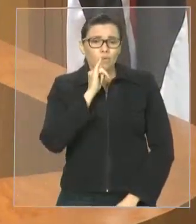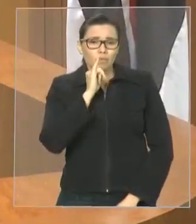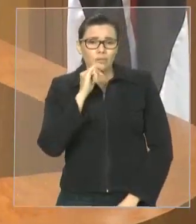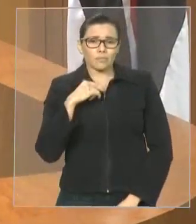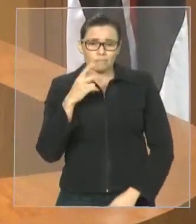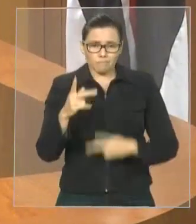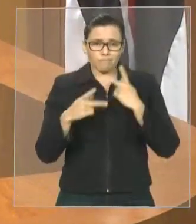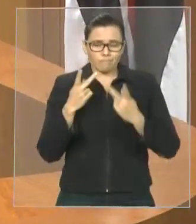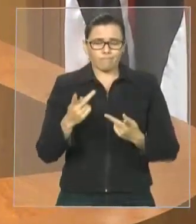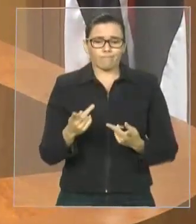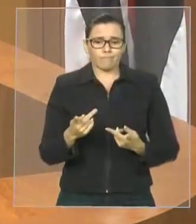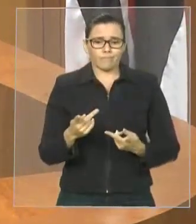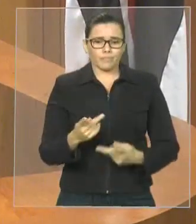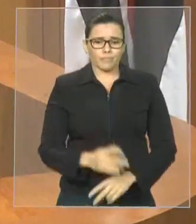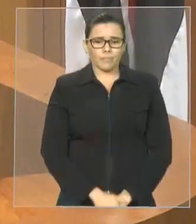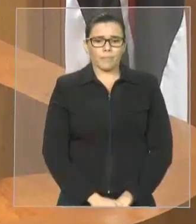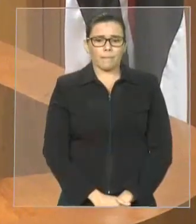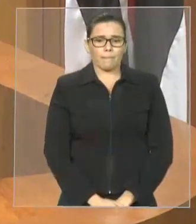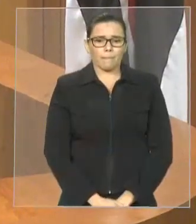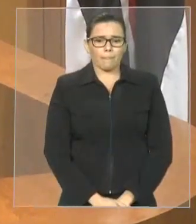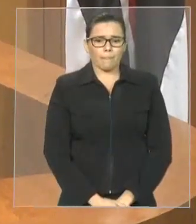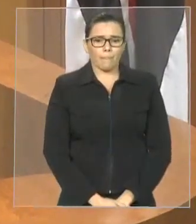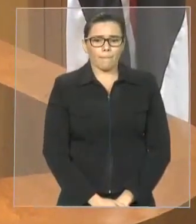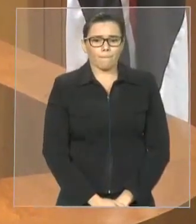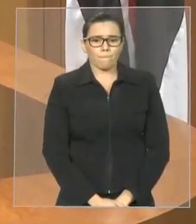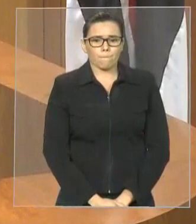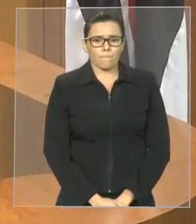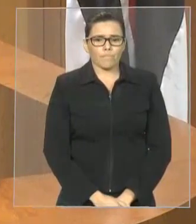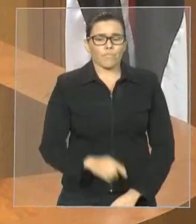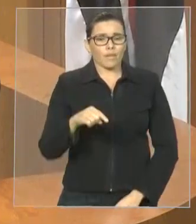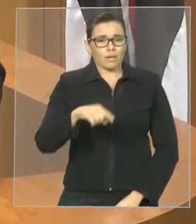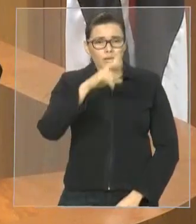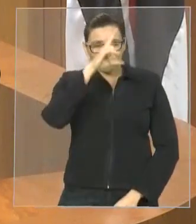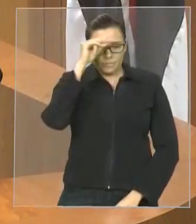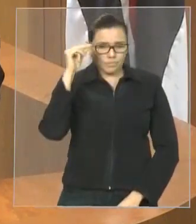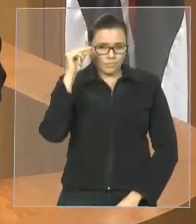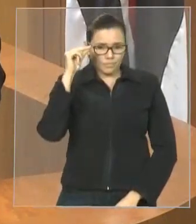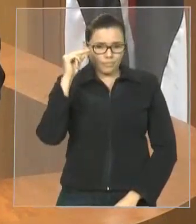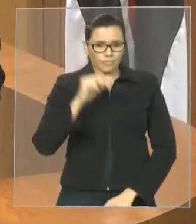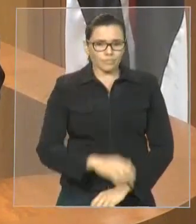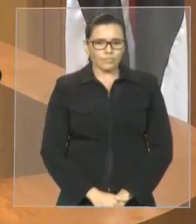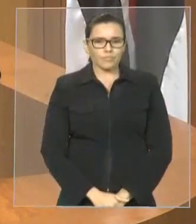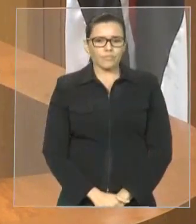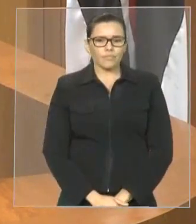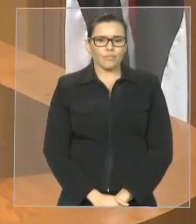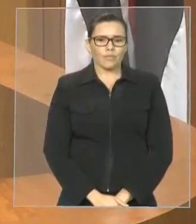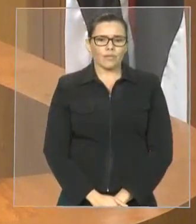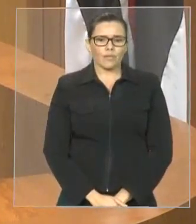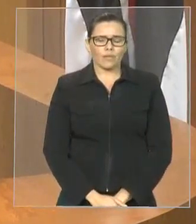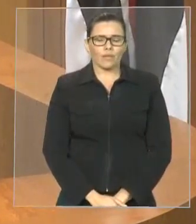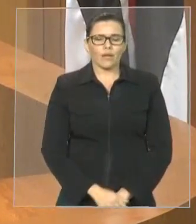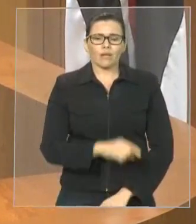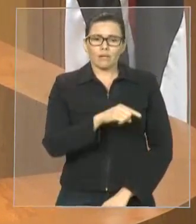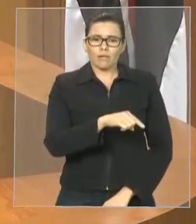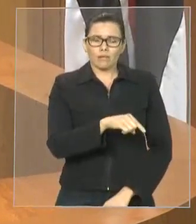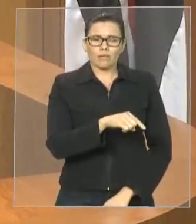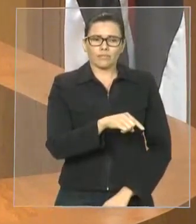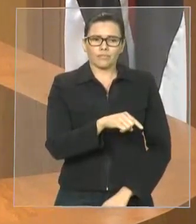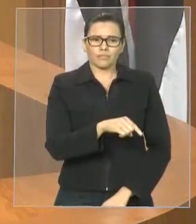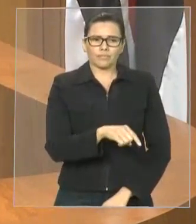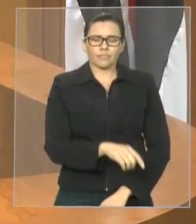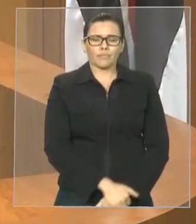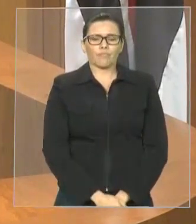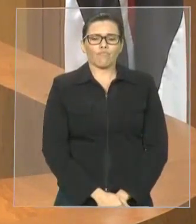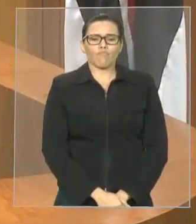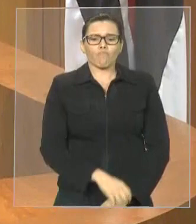para vocês. E vou dar esse exemplo porque é um município onde o prefeito foi reeleito, que é o município de Salvador. Lá, senhores